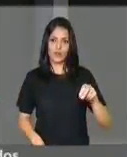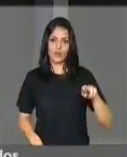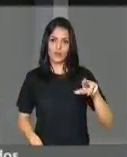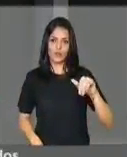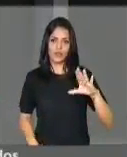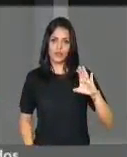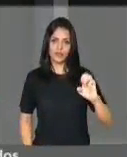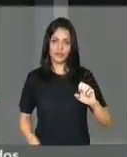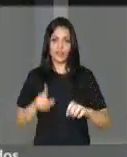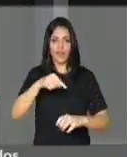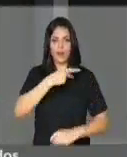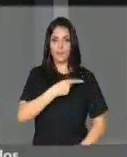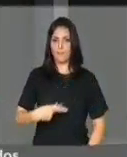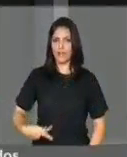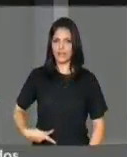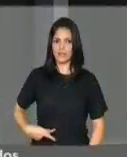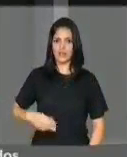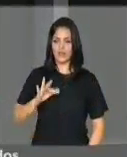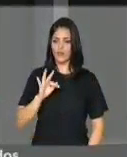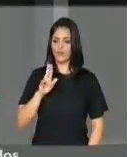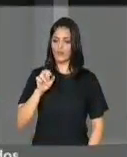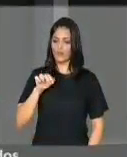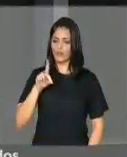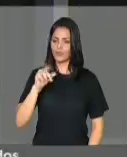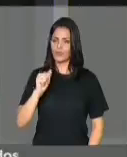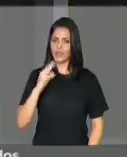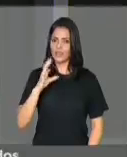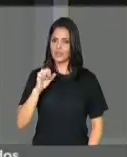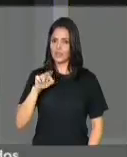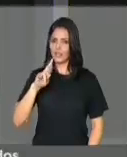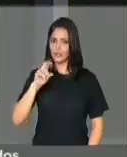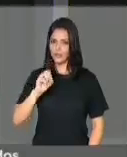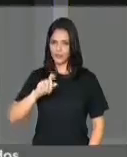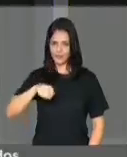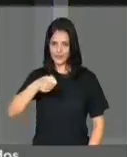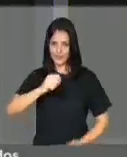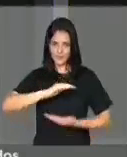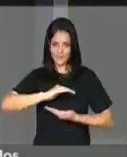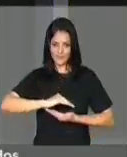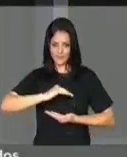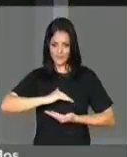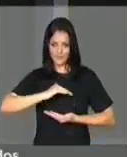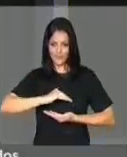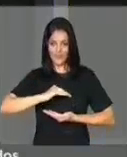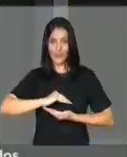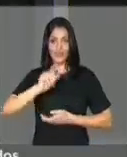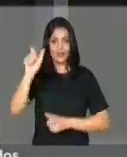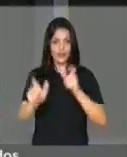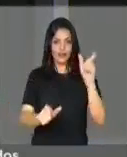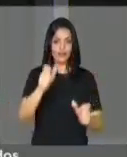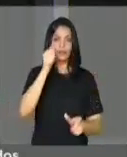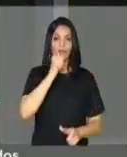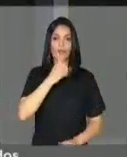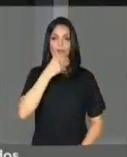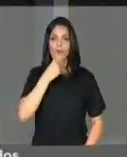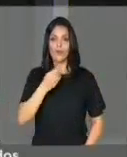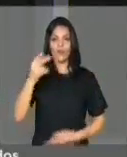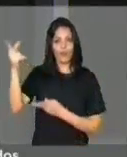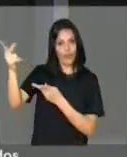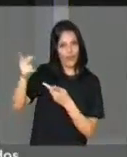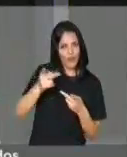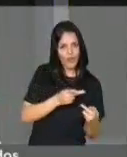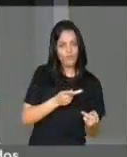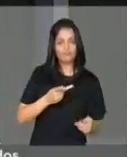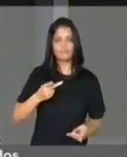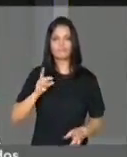da Fundacentro. Senhoras e senhores convidados ilustres que